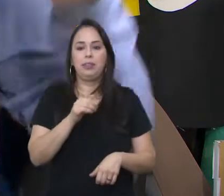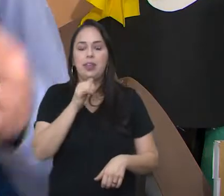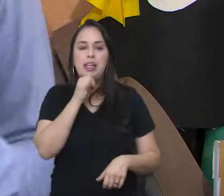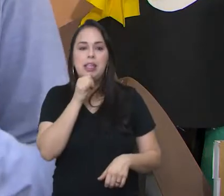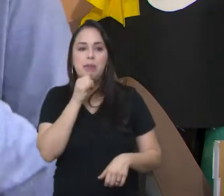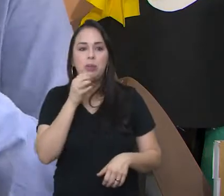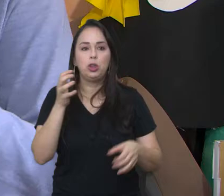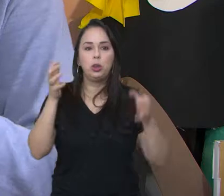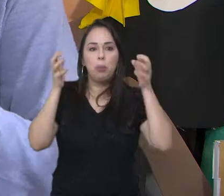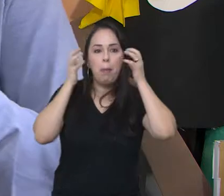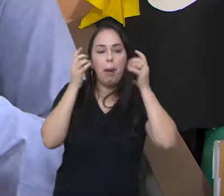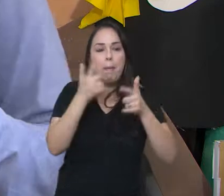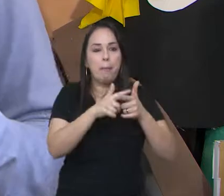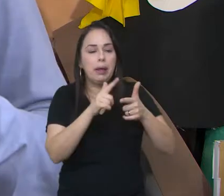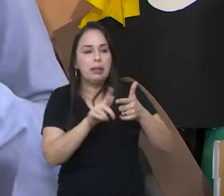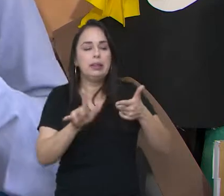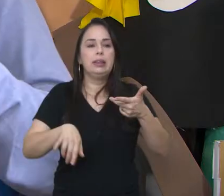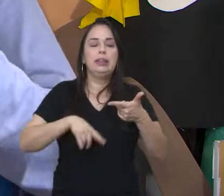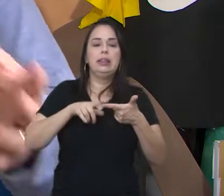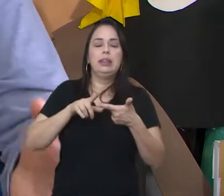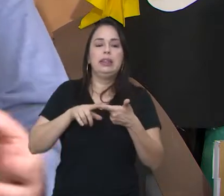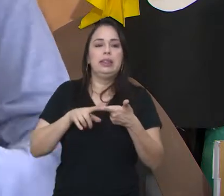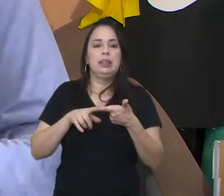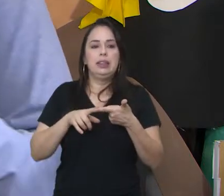de sons, tem improviso de